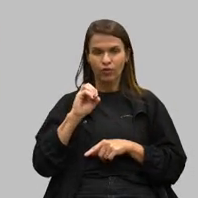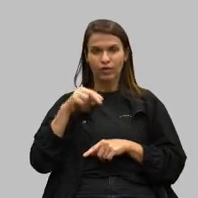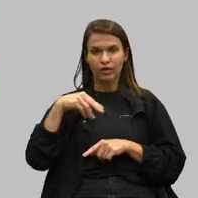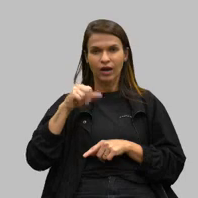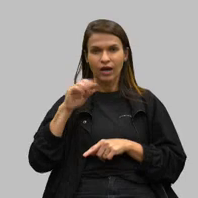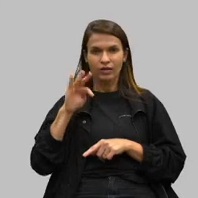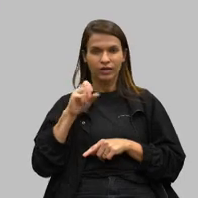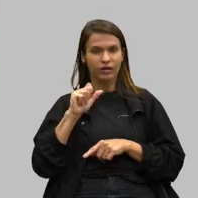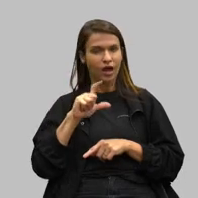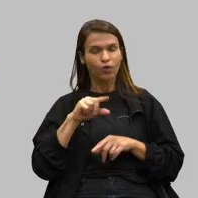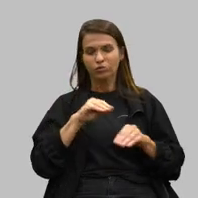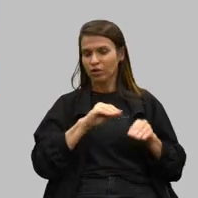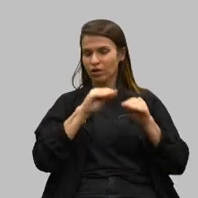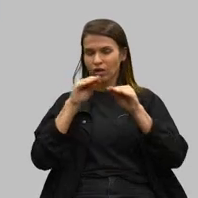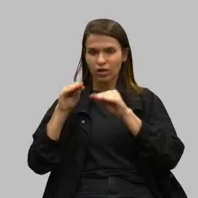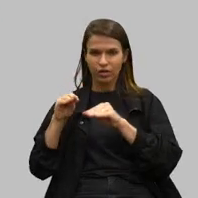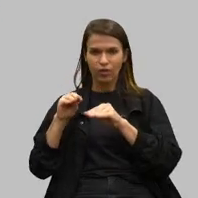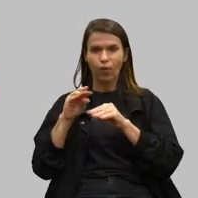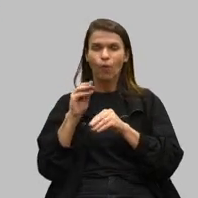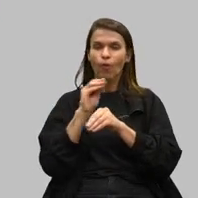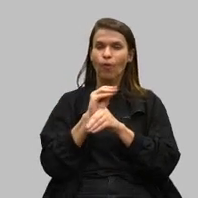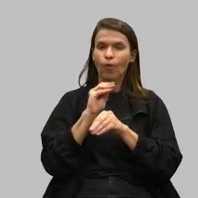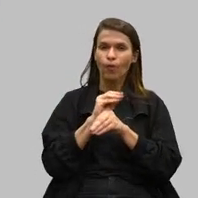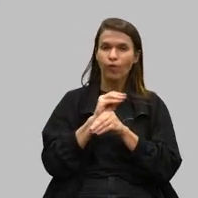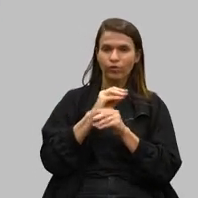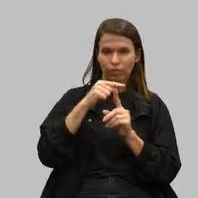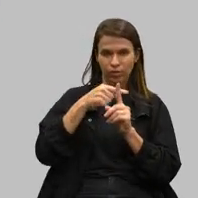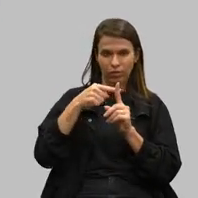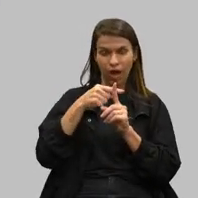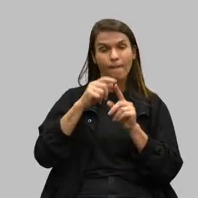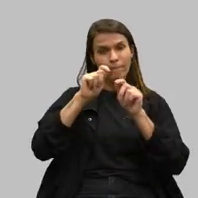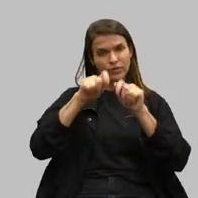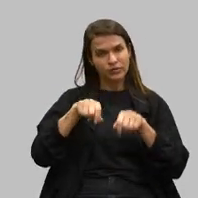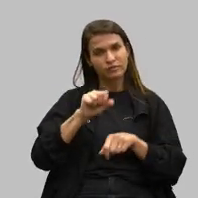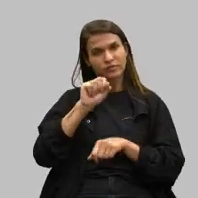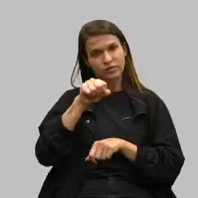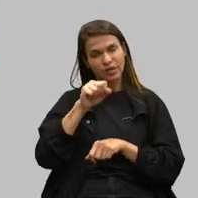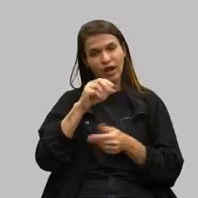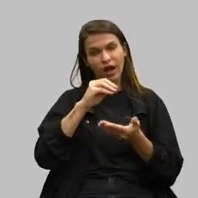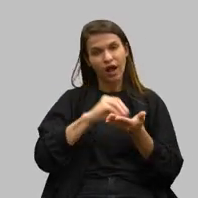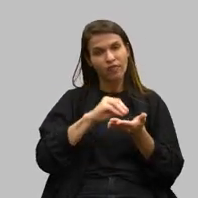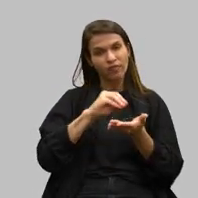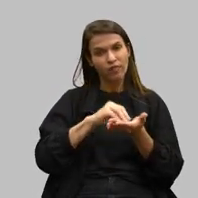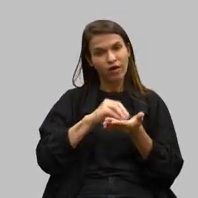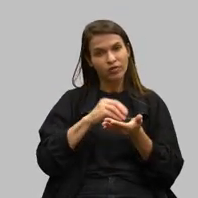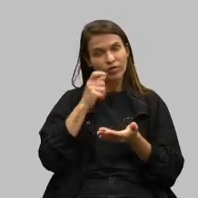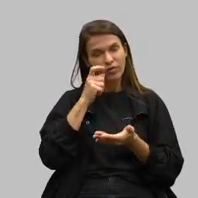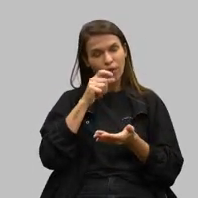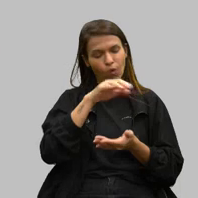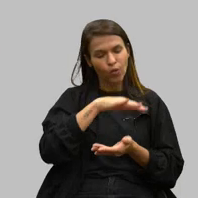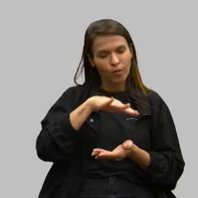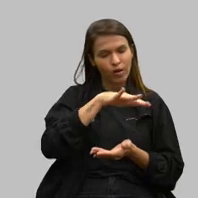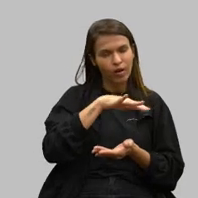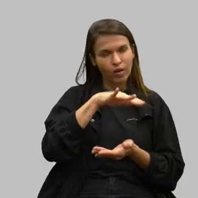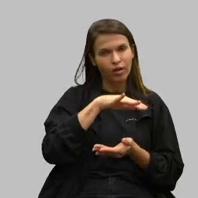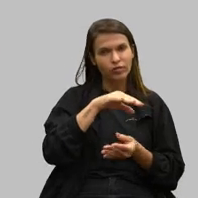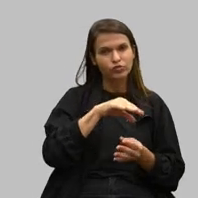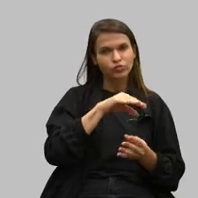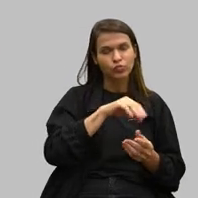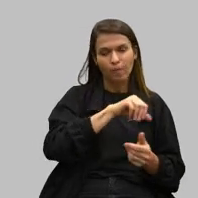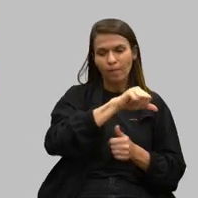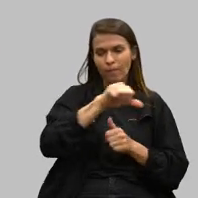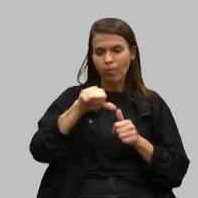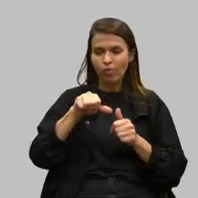transição do cuidado, que é a unidade de cuidado intermediário. É possível, sim, na falta de interesse de uma macro região, pegar uma macro região